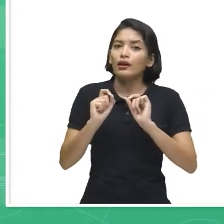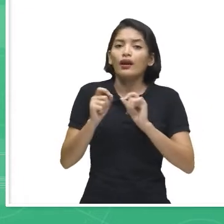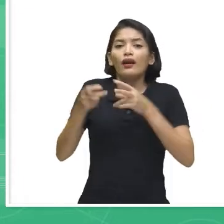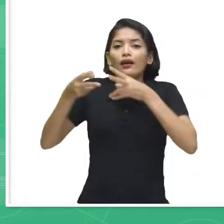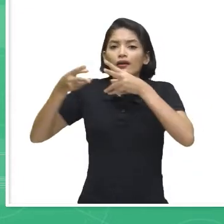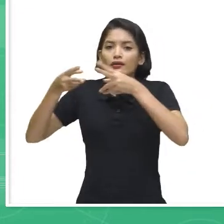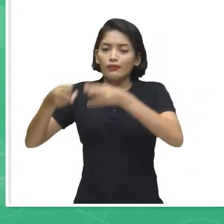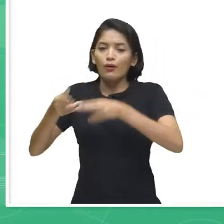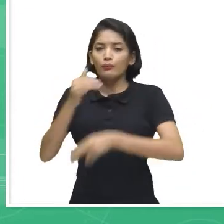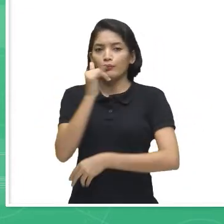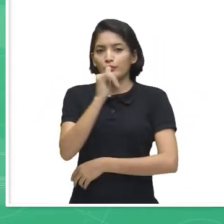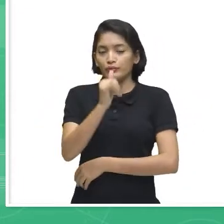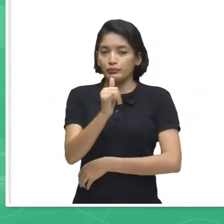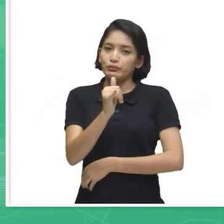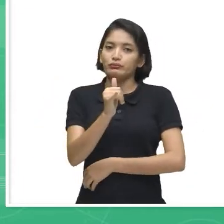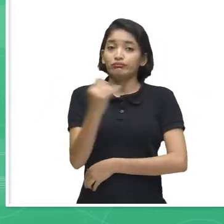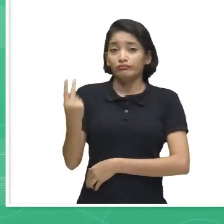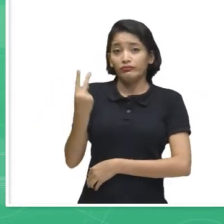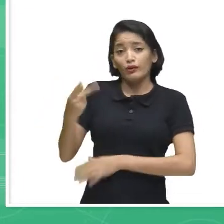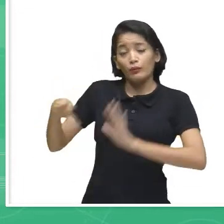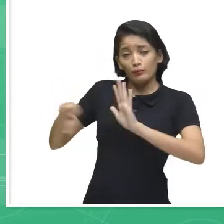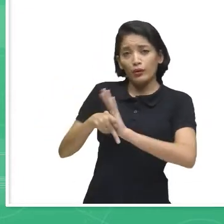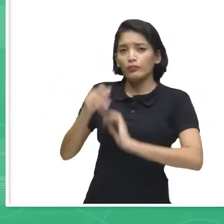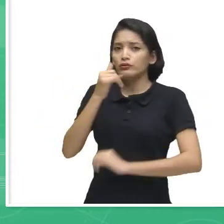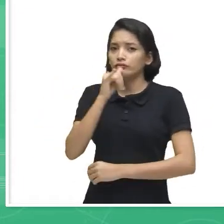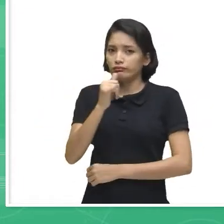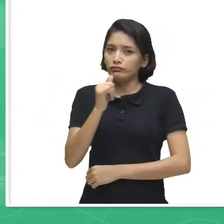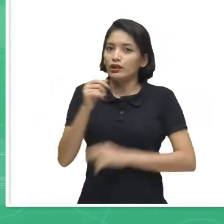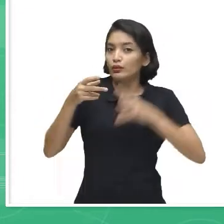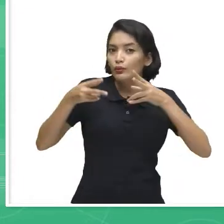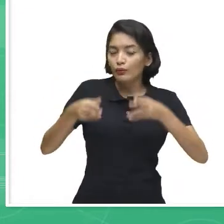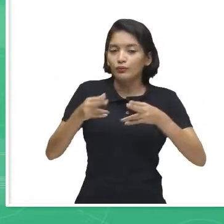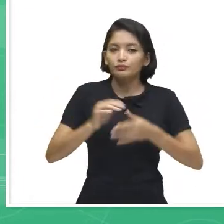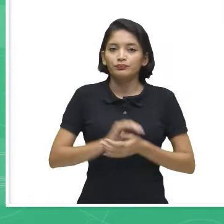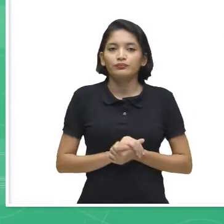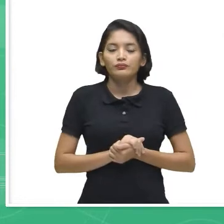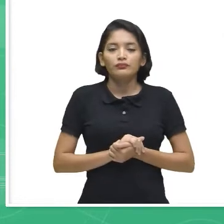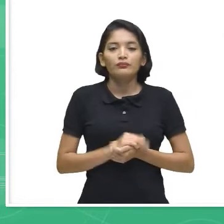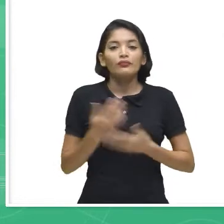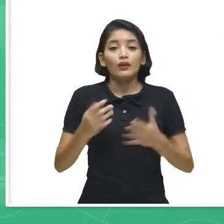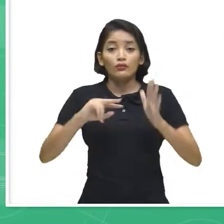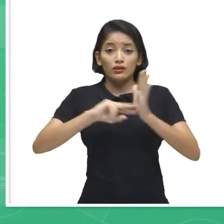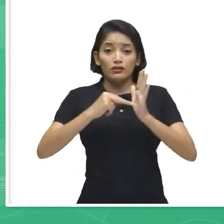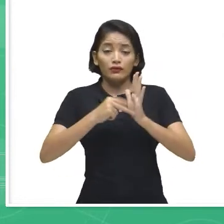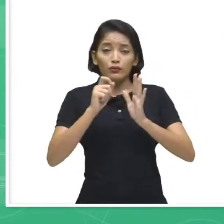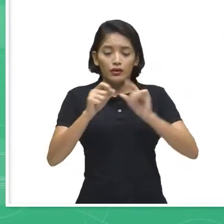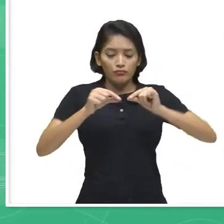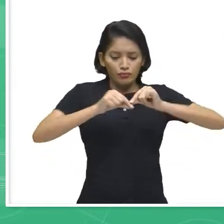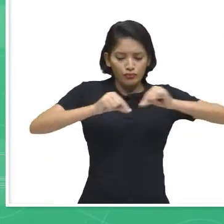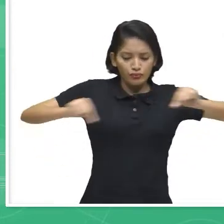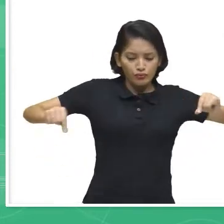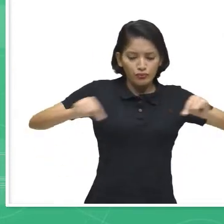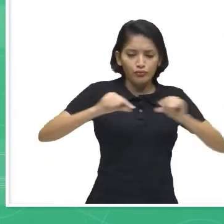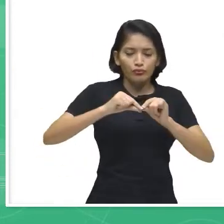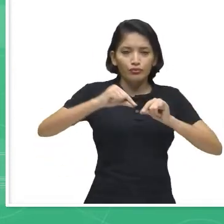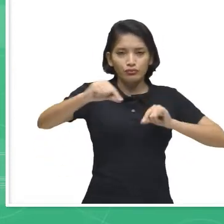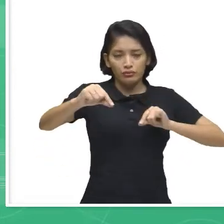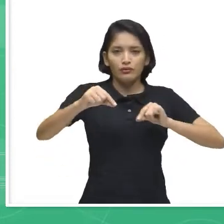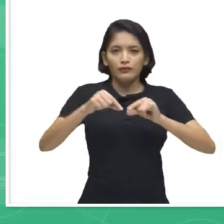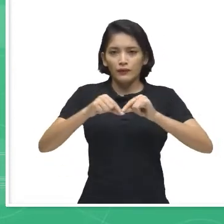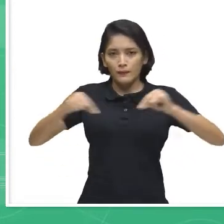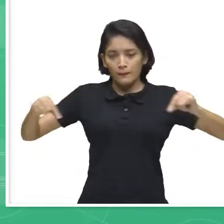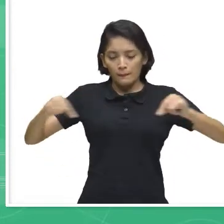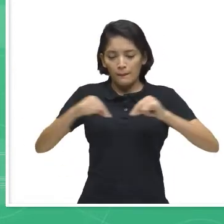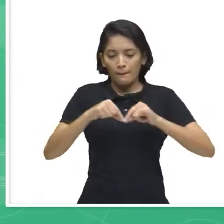potencial elétrico, têm o mesmo valor de potencial elétrico, tá certo? Ou seja, suas linhas de força são sempre perpendiculares